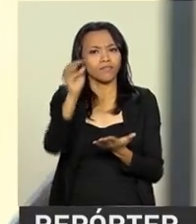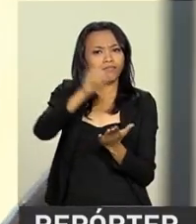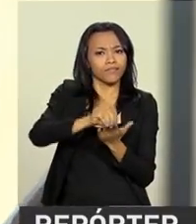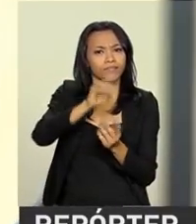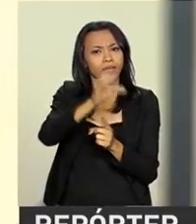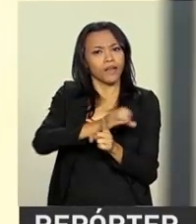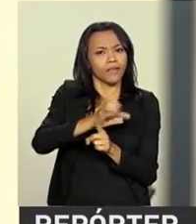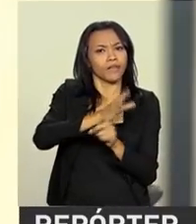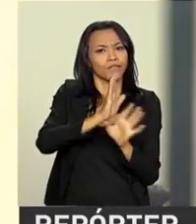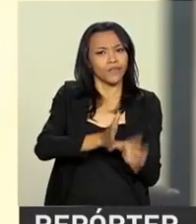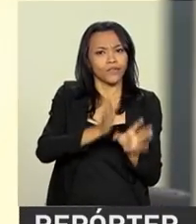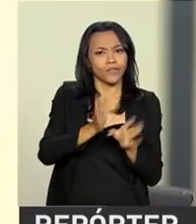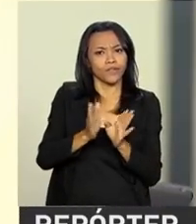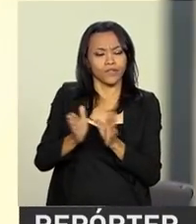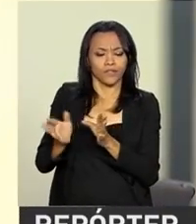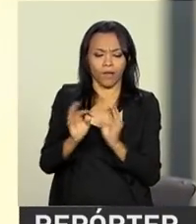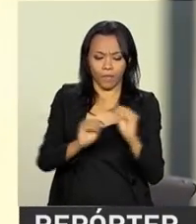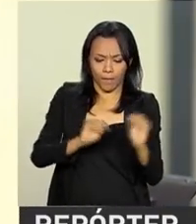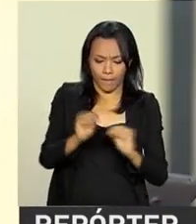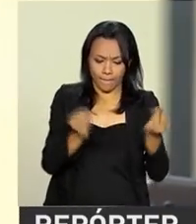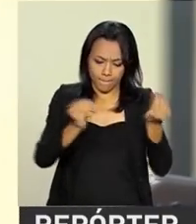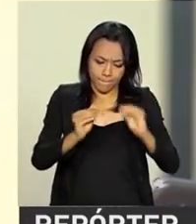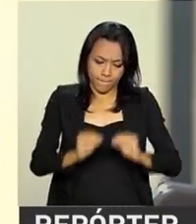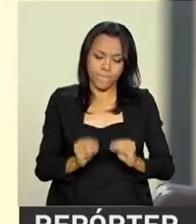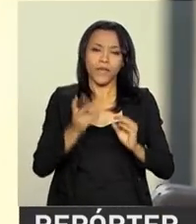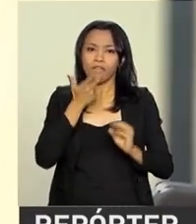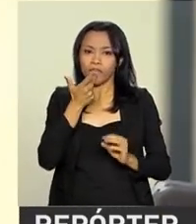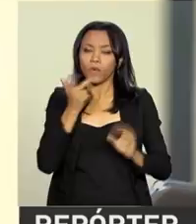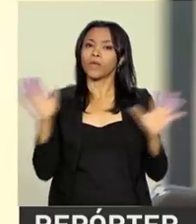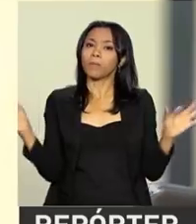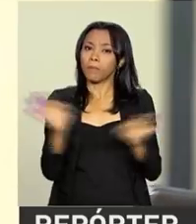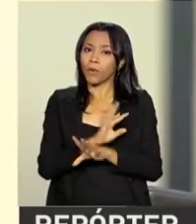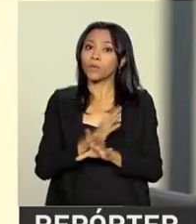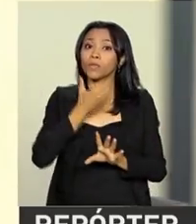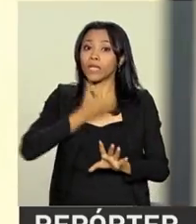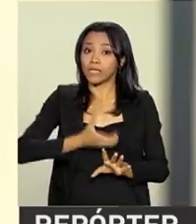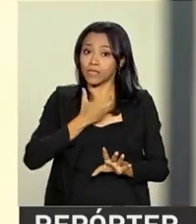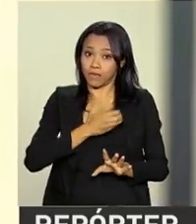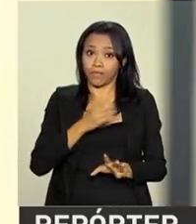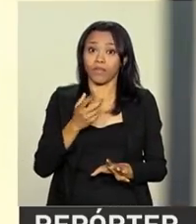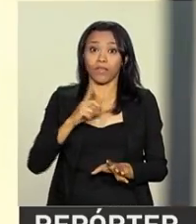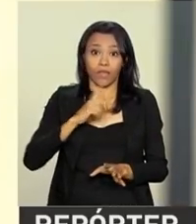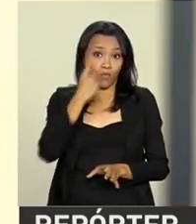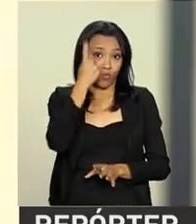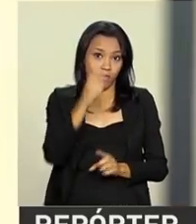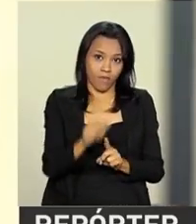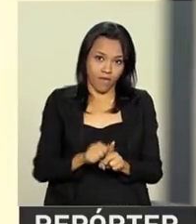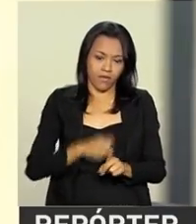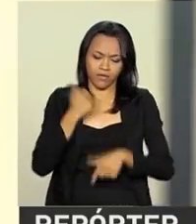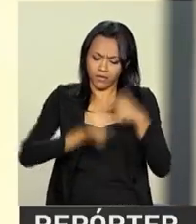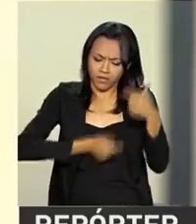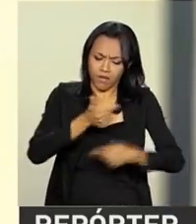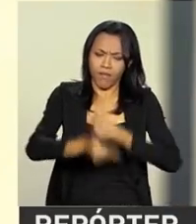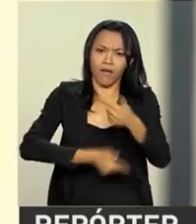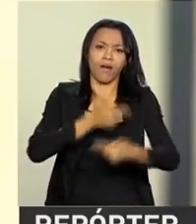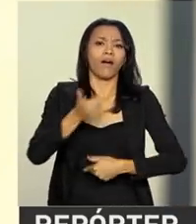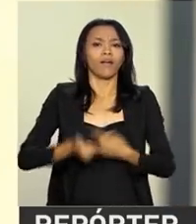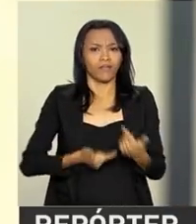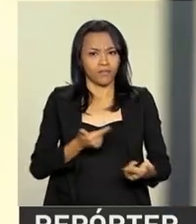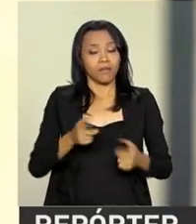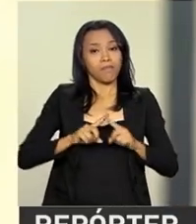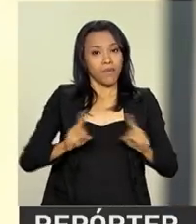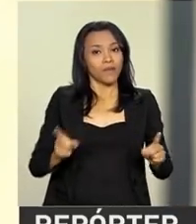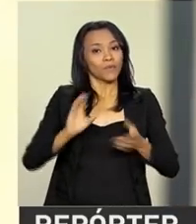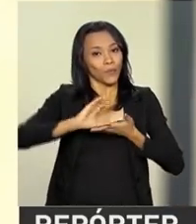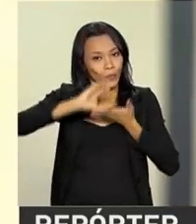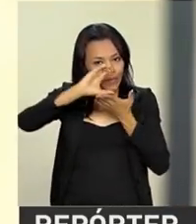da apreciação conclusão desses trabalhos em dezembro lógico temos um mês ainda de trabalho mas o conselho está